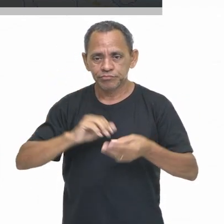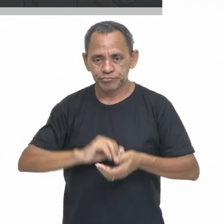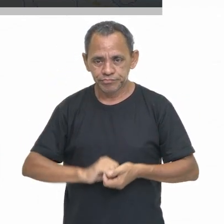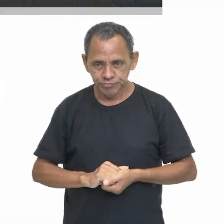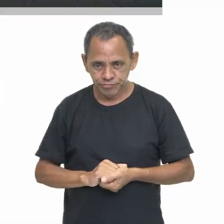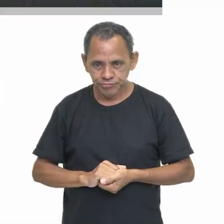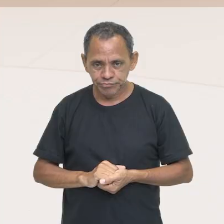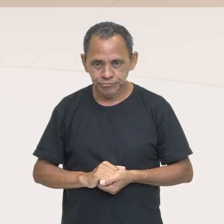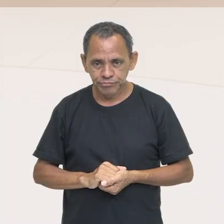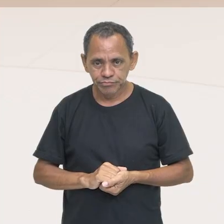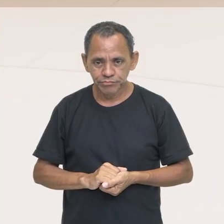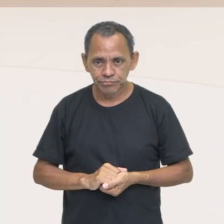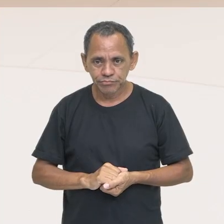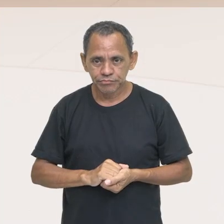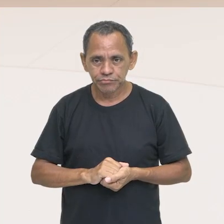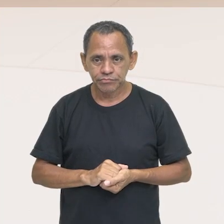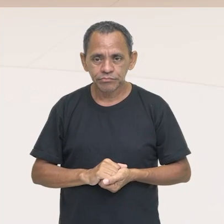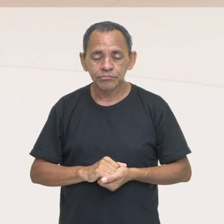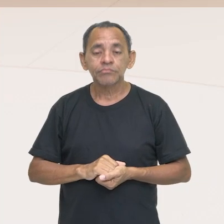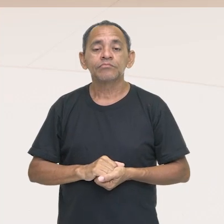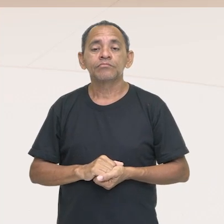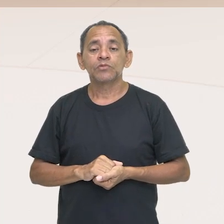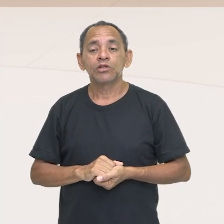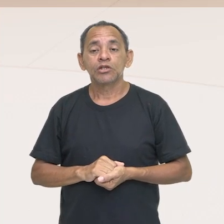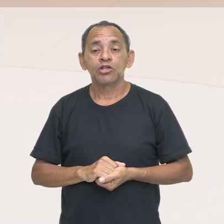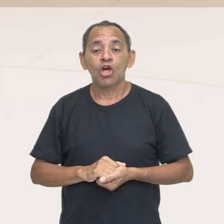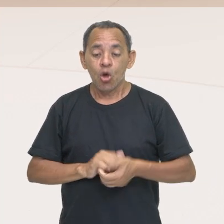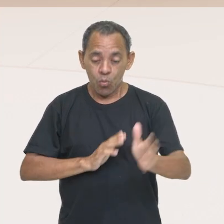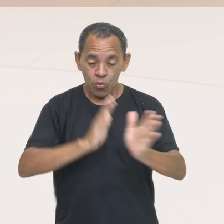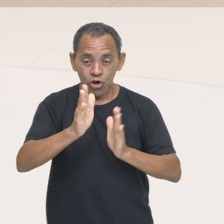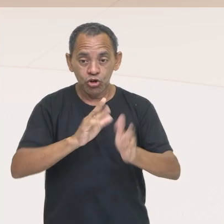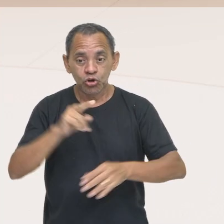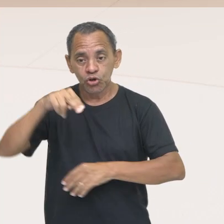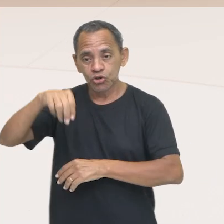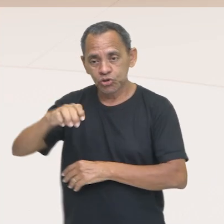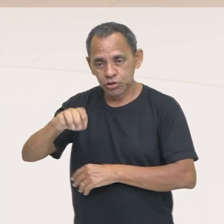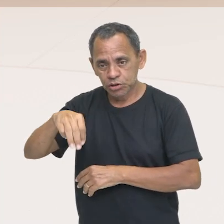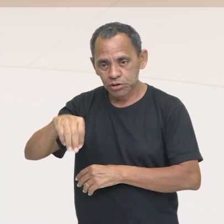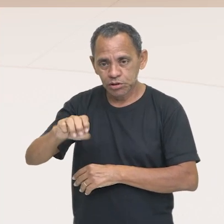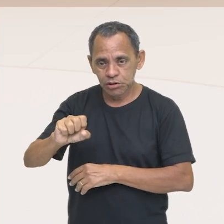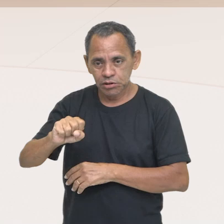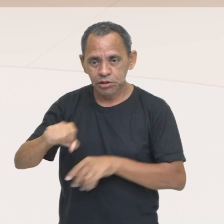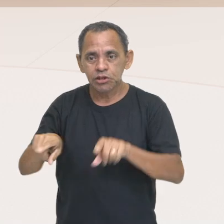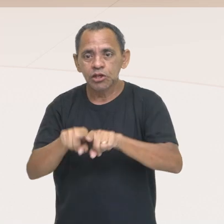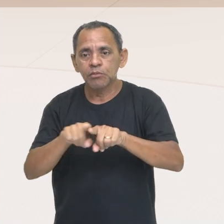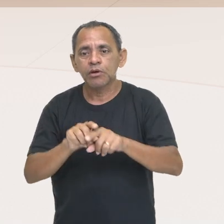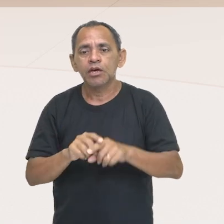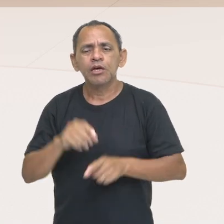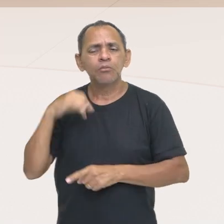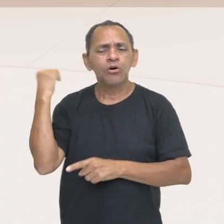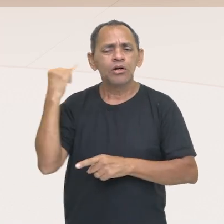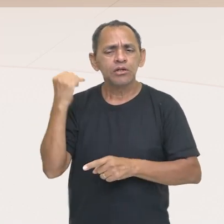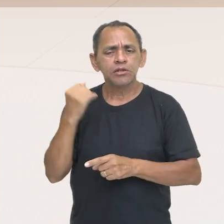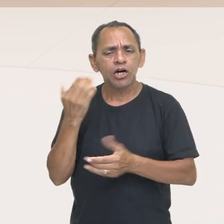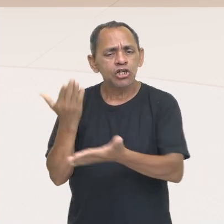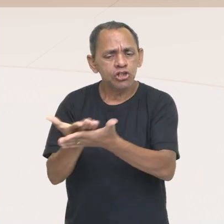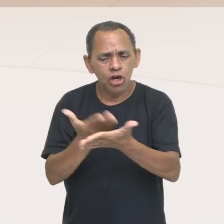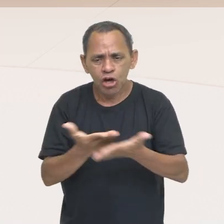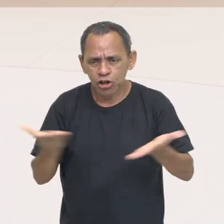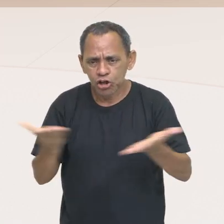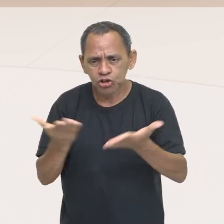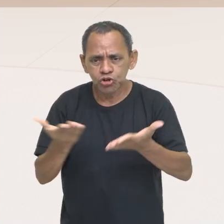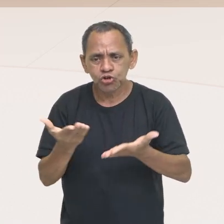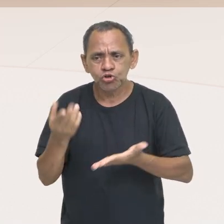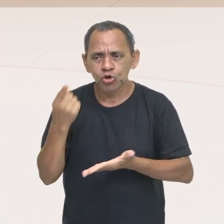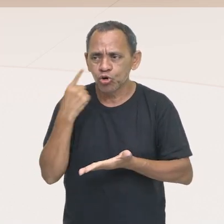bem? Então, olha só. Que ponto fundamental da nossa aula, tá? Nós iremos verificar e